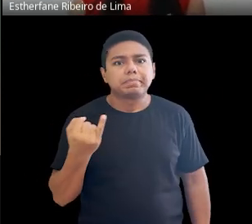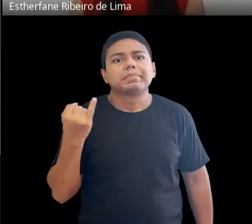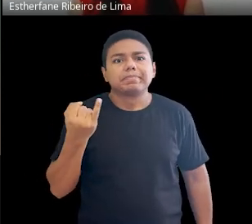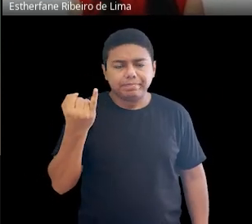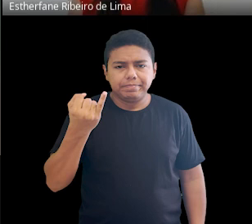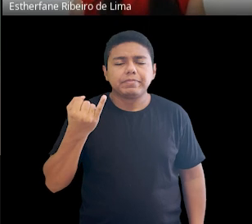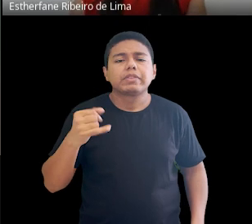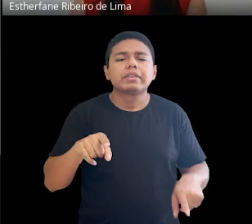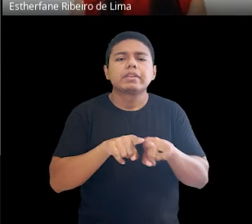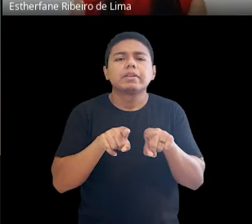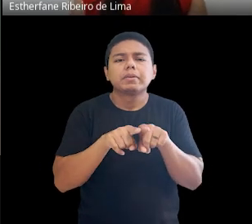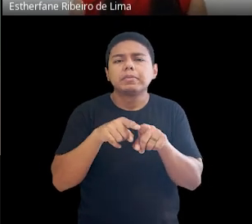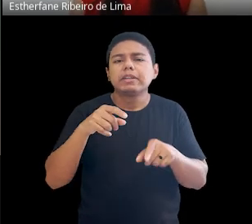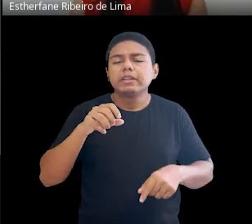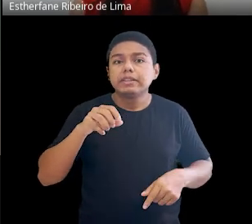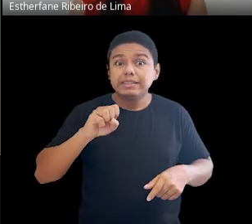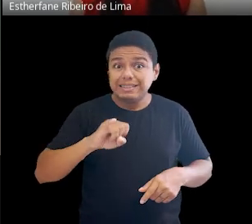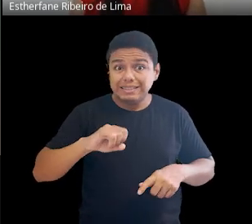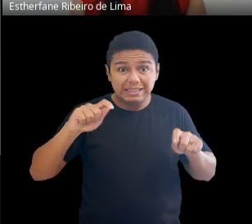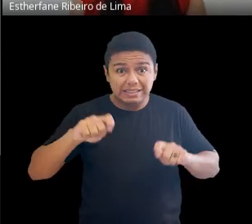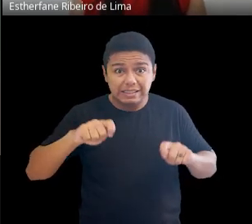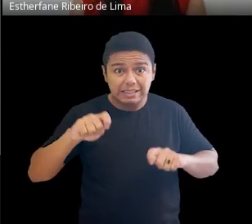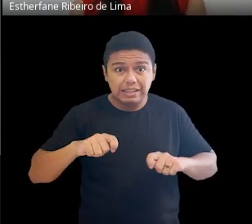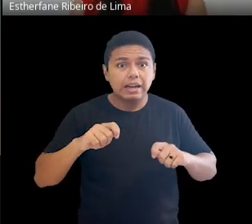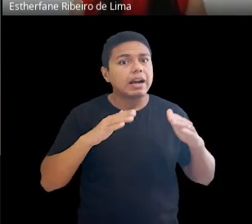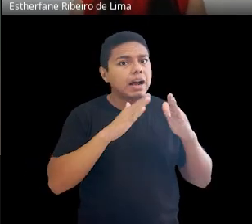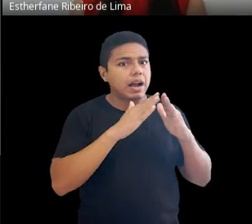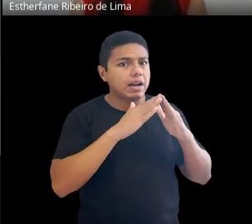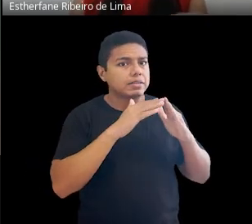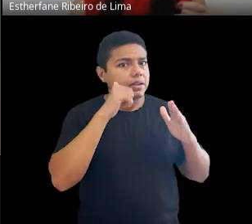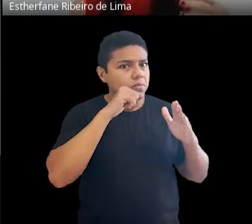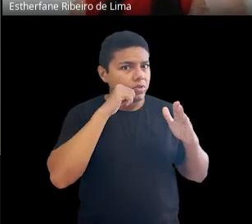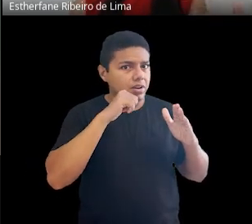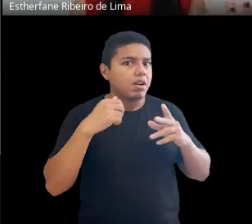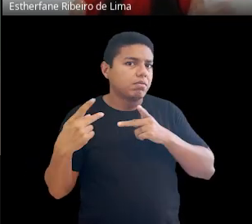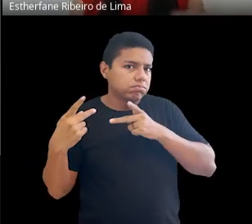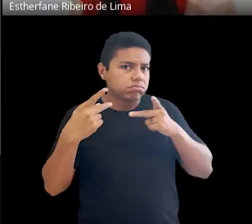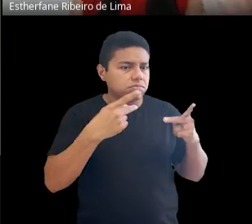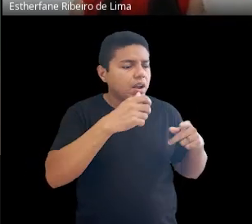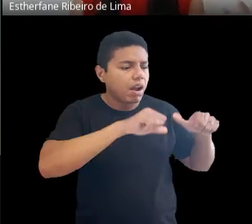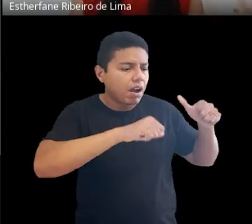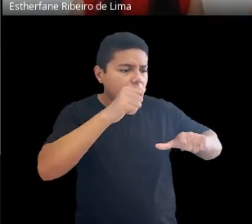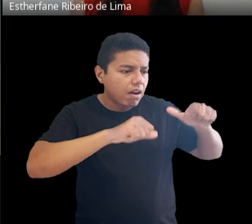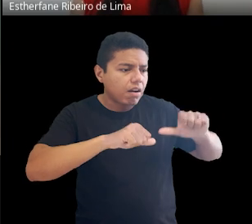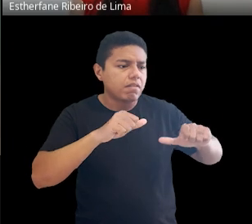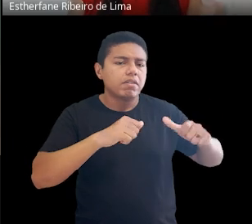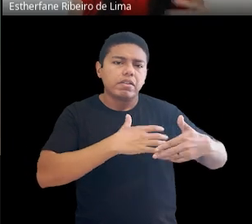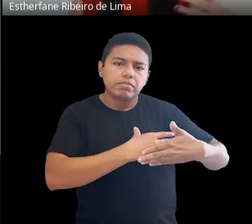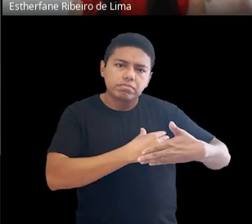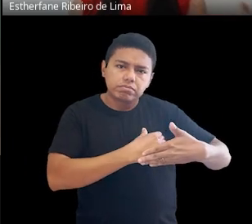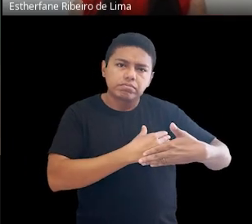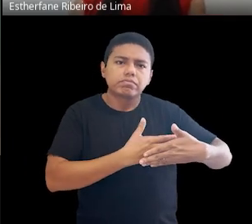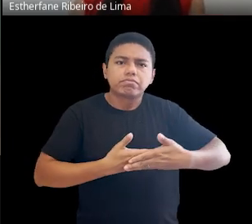sendo precisamente, se possível, realizada em domicílio, tanto para ver a avaliação das mamadas no bebê,